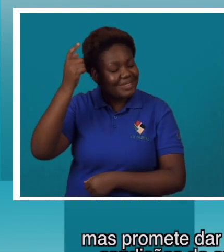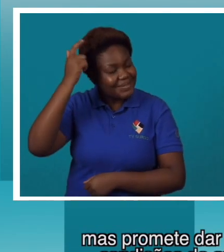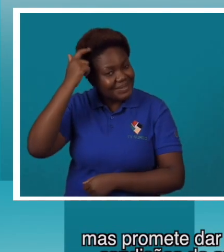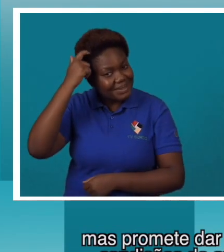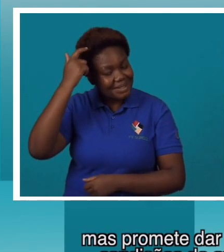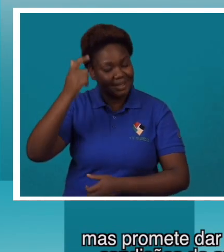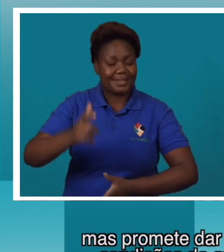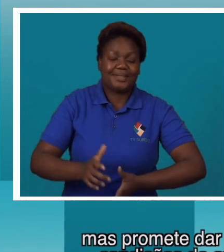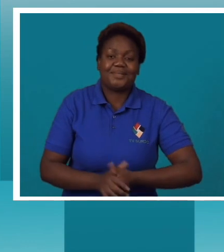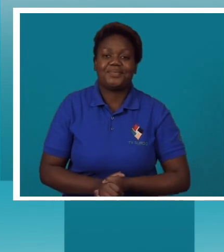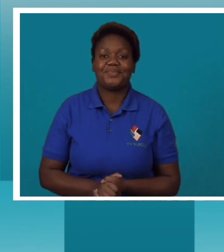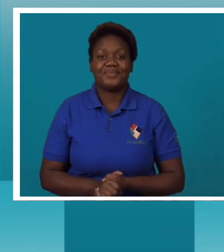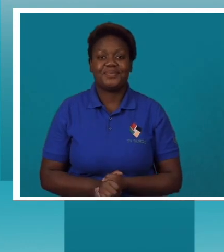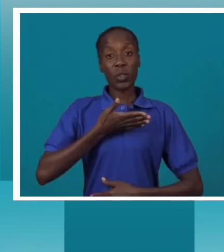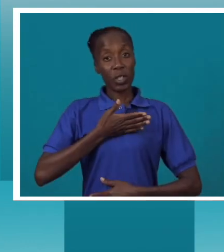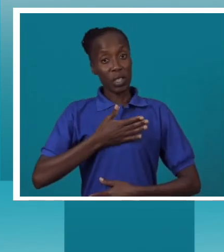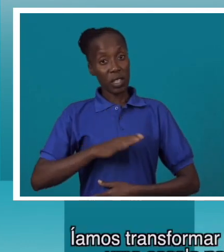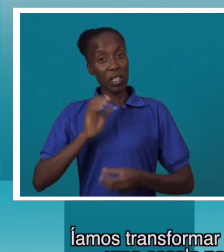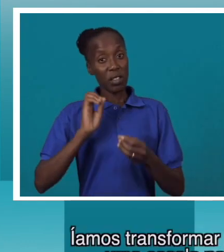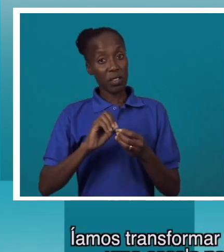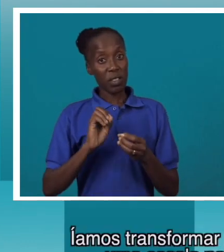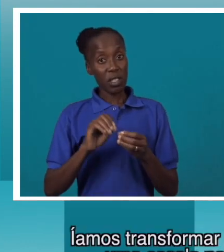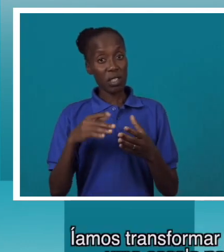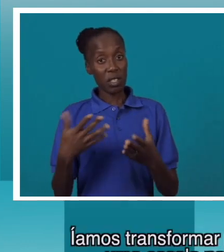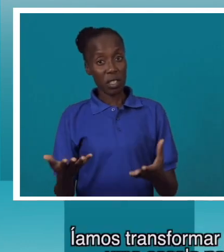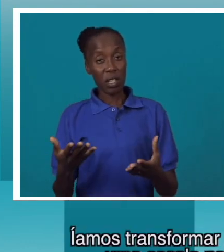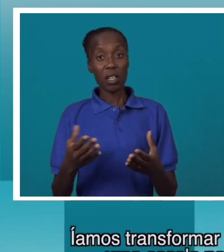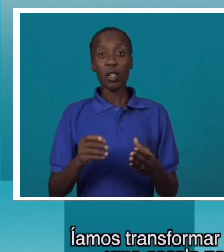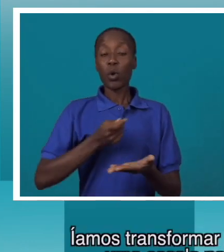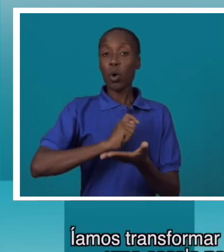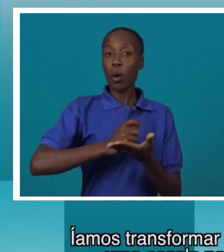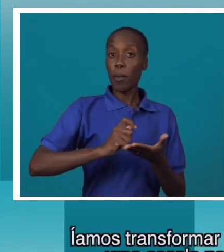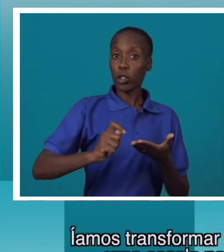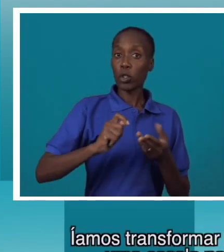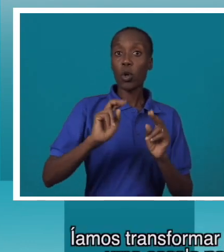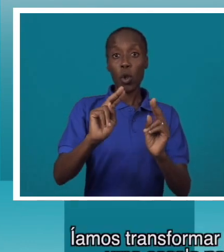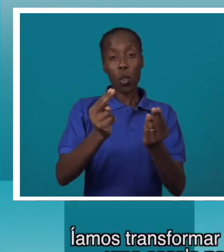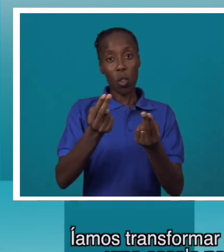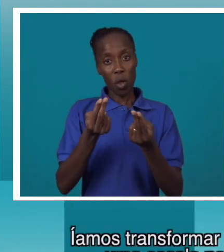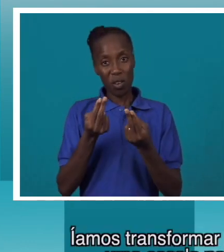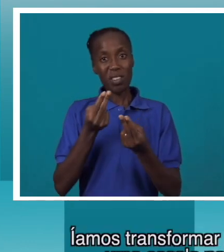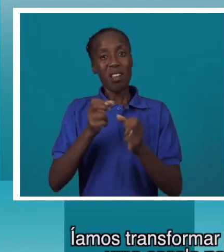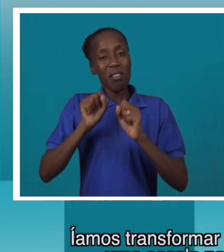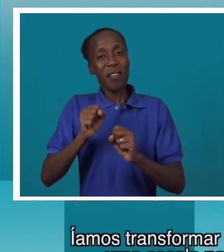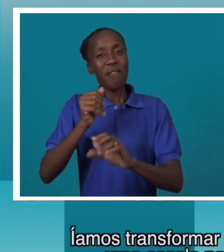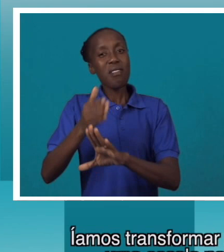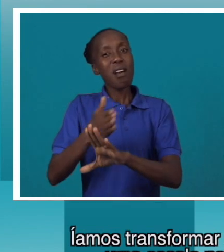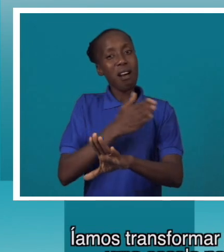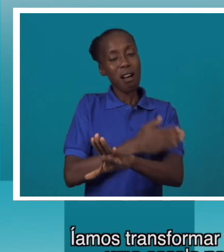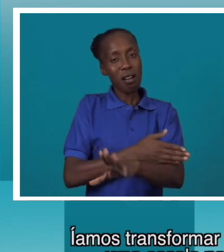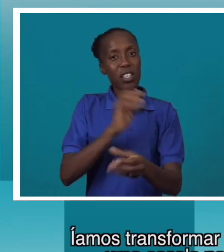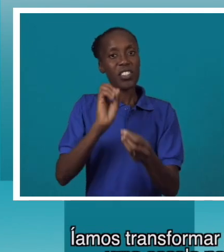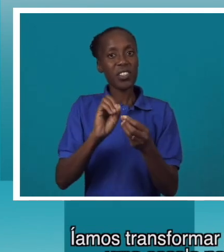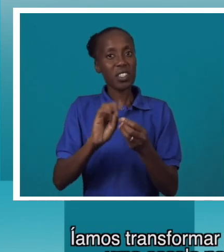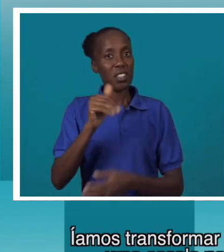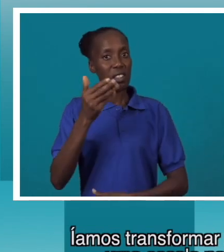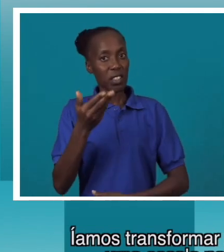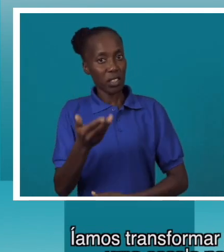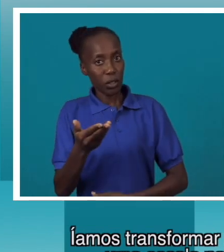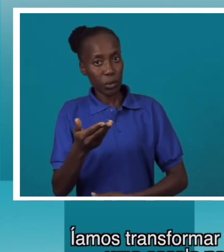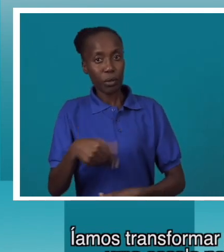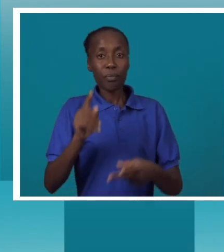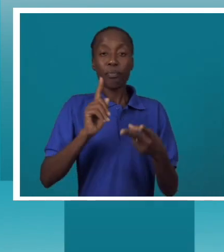desta camada social. Tínhamos transformar uma escola que era a unidade de 30 para uma escola nova e devemos ter feito um projeto.